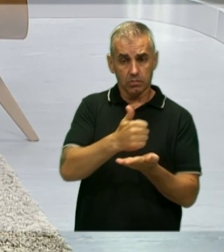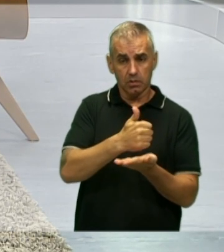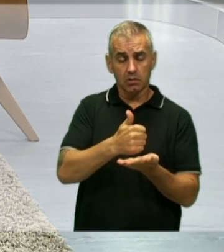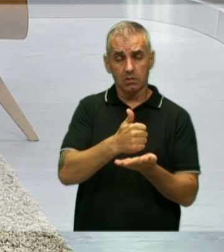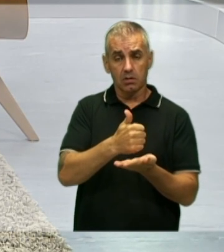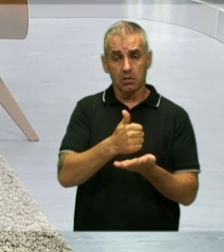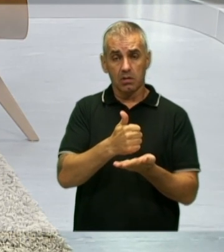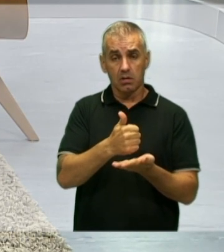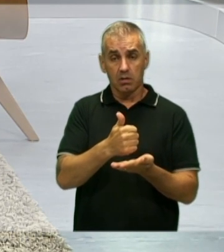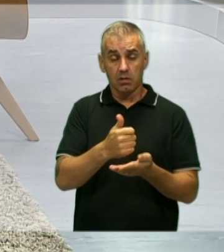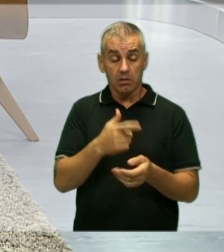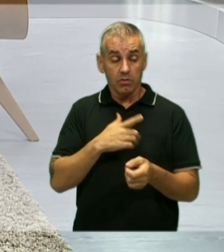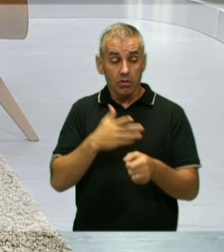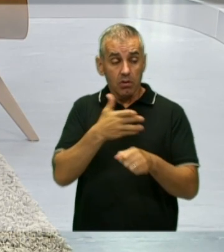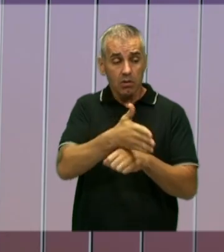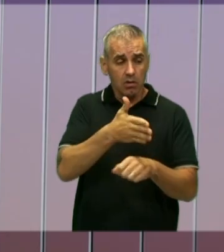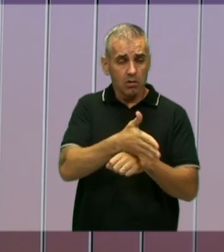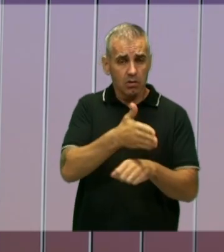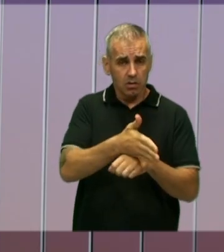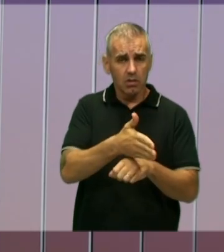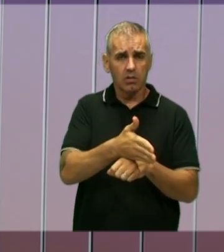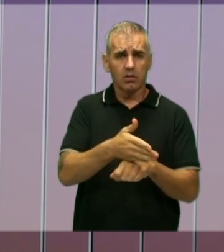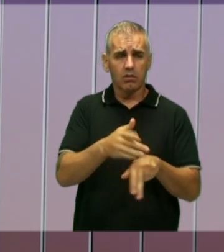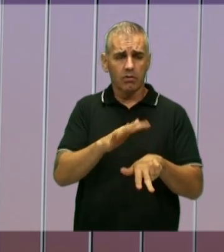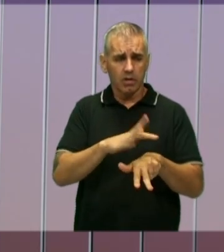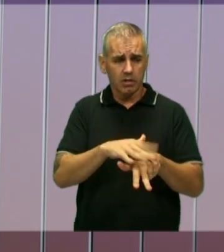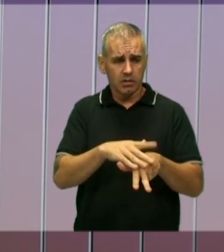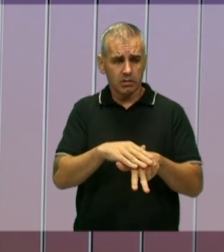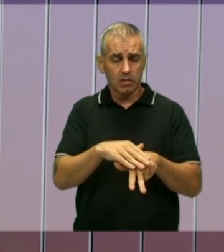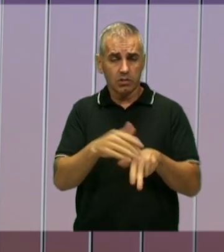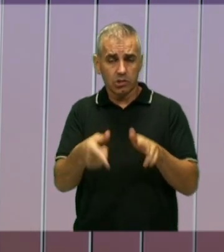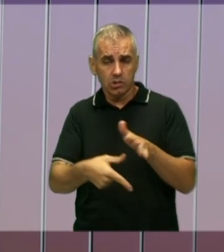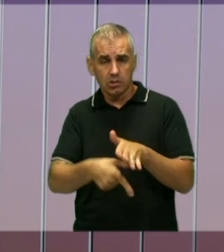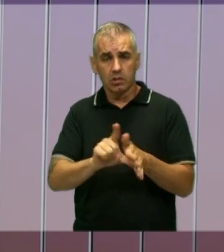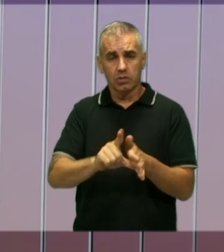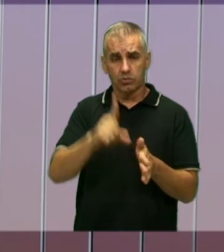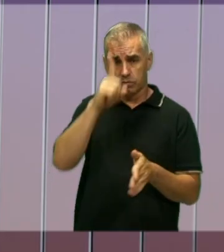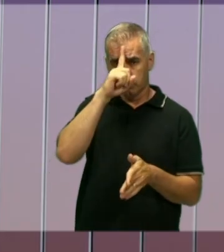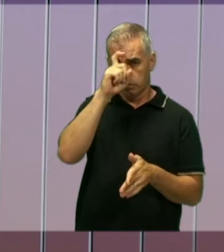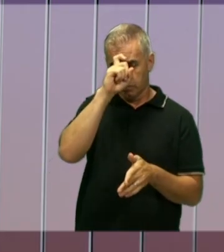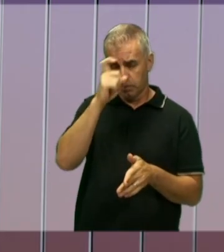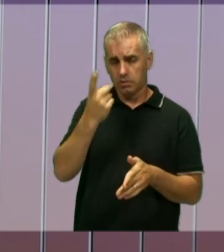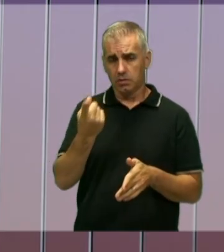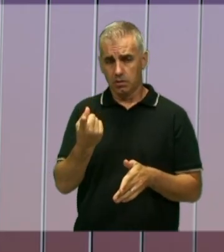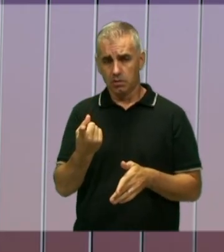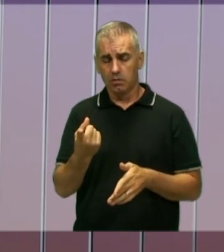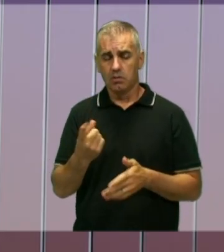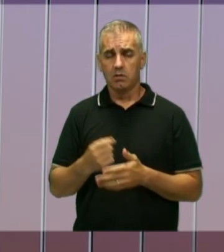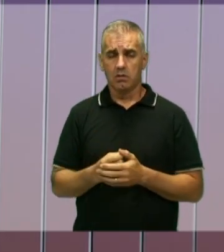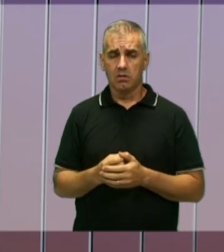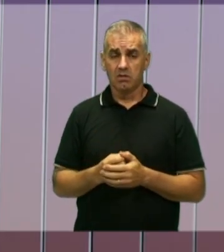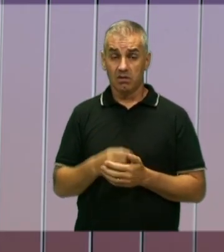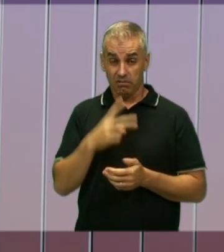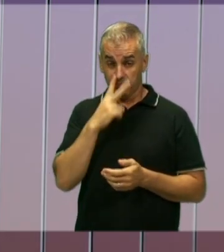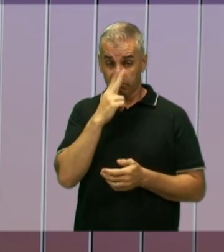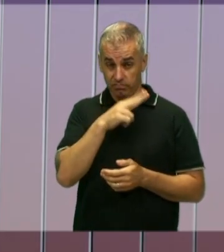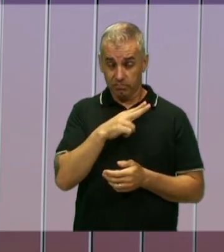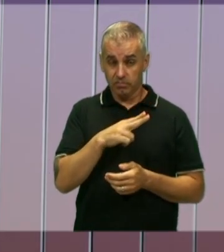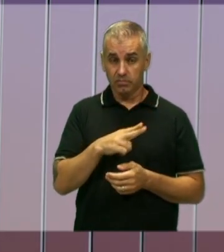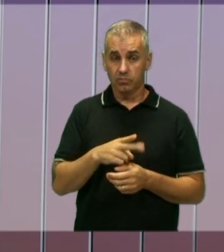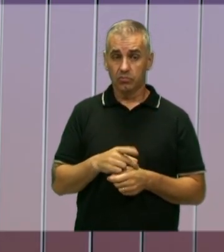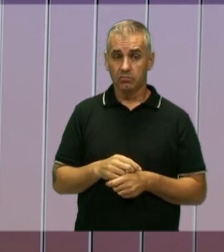atuo, que é o atendimento pré-hospitalar, que são os pacientes graves antes de chegarem no hospital, tem um evento histórico,